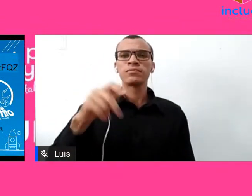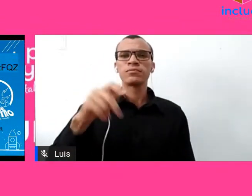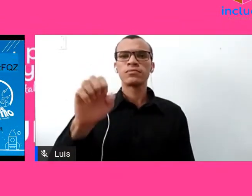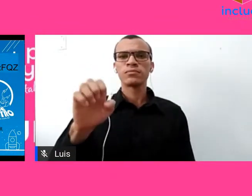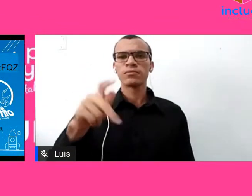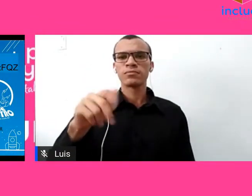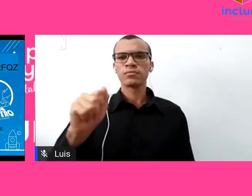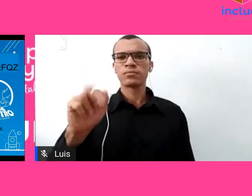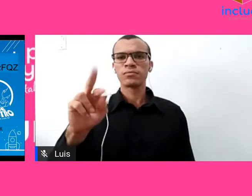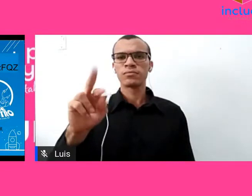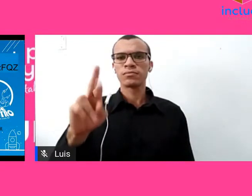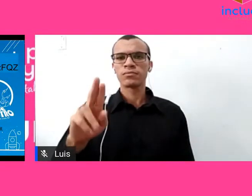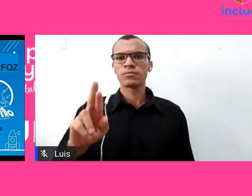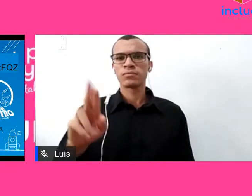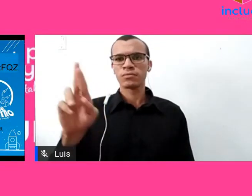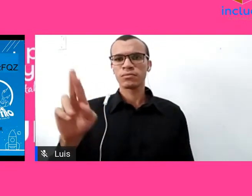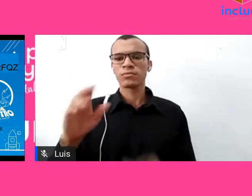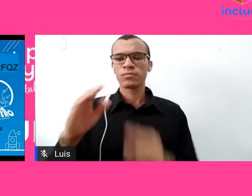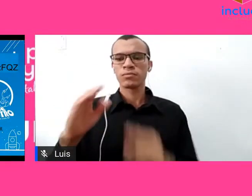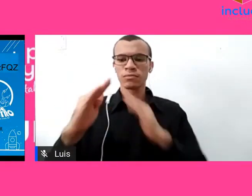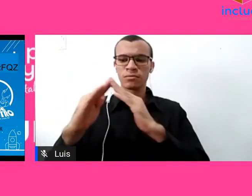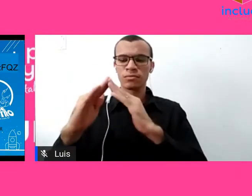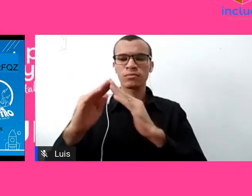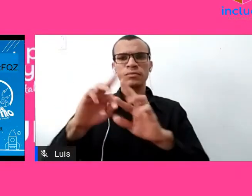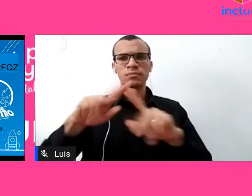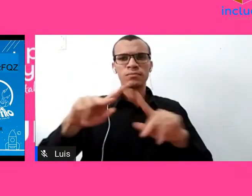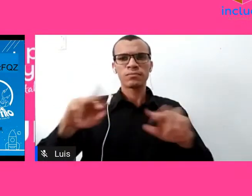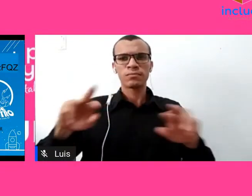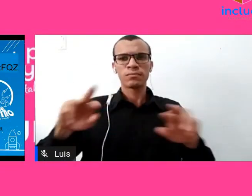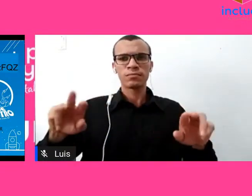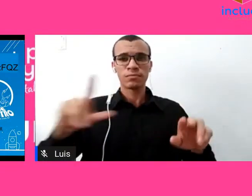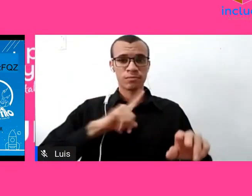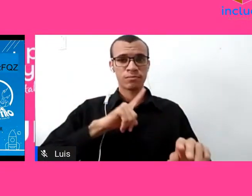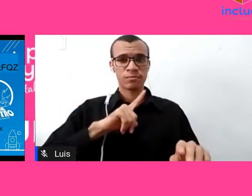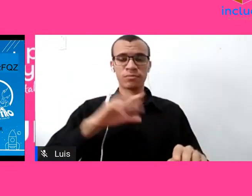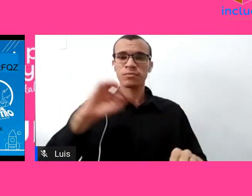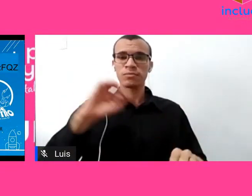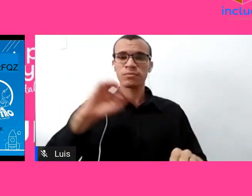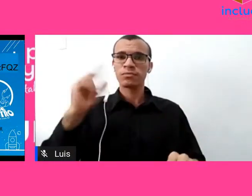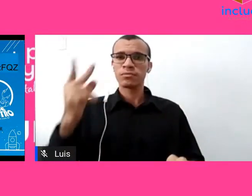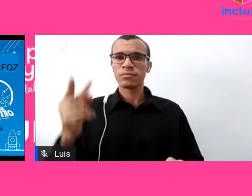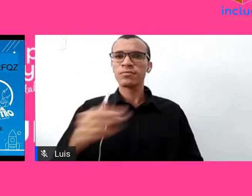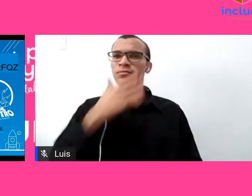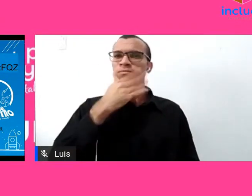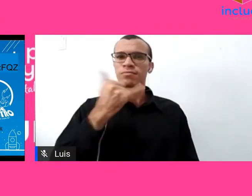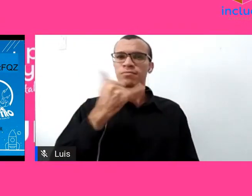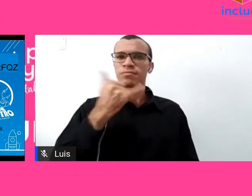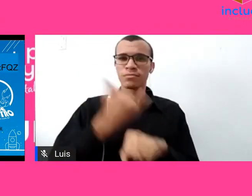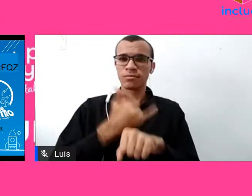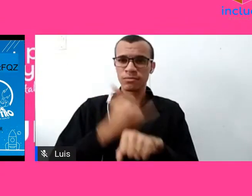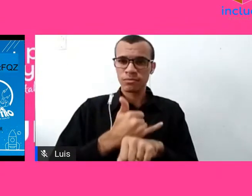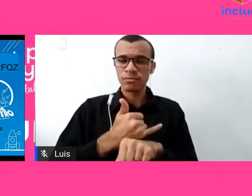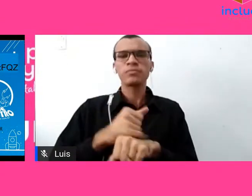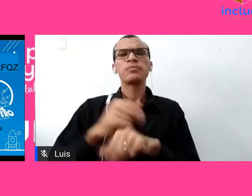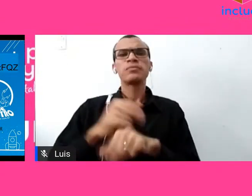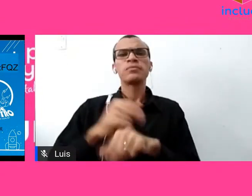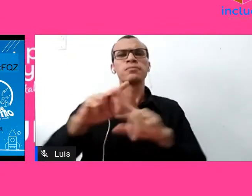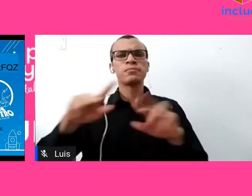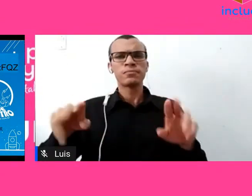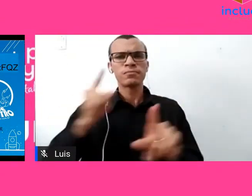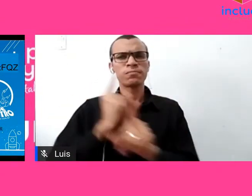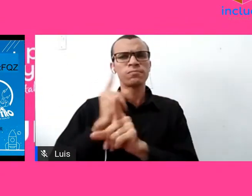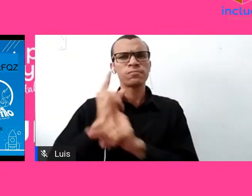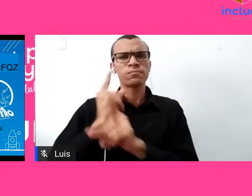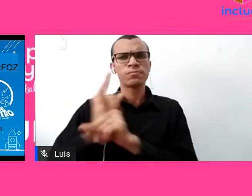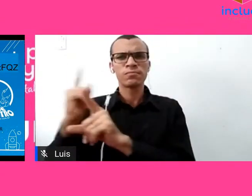vão achar vários modelos de casa. Pepakura Iron Man, vocês vão achar várias armaduras completas do Homem